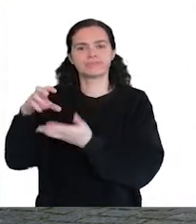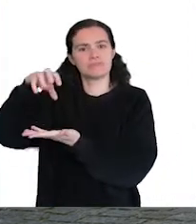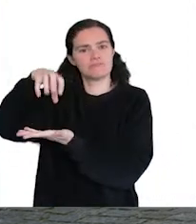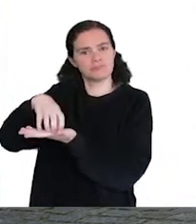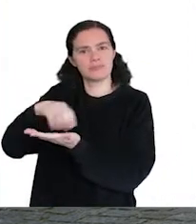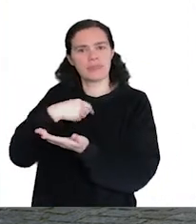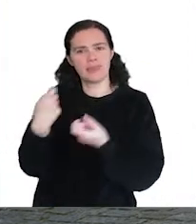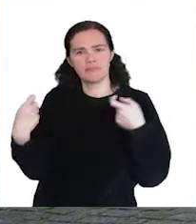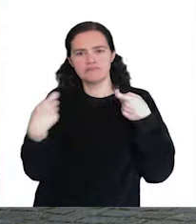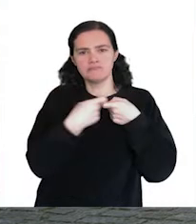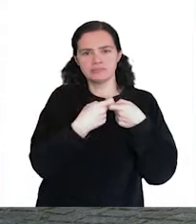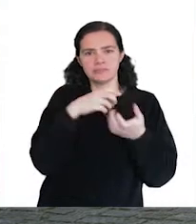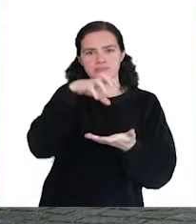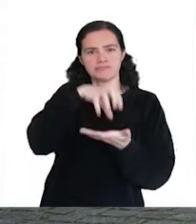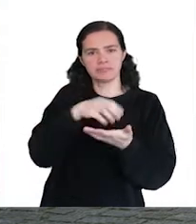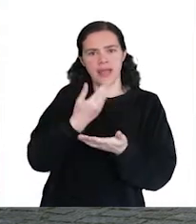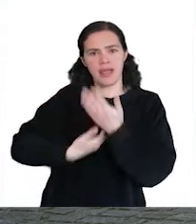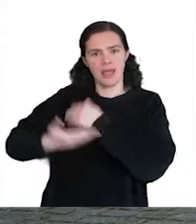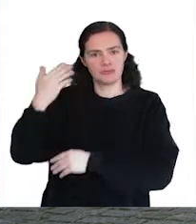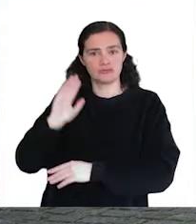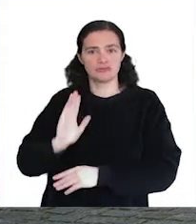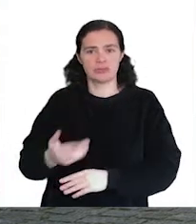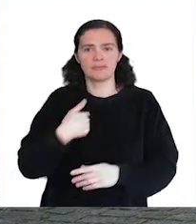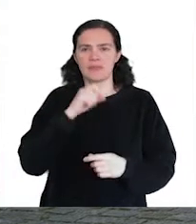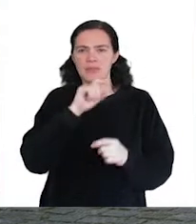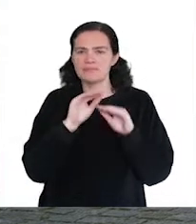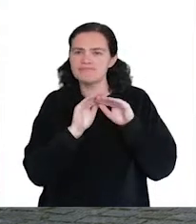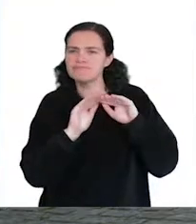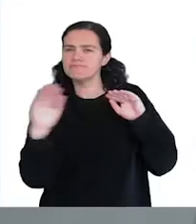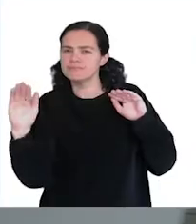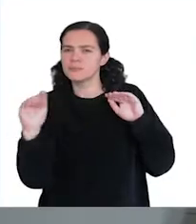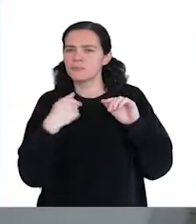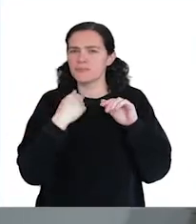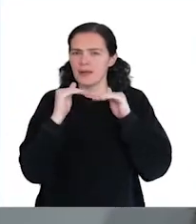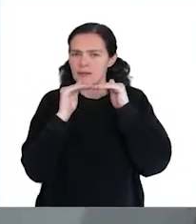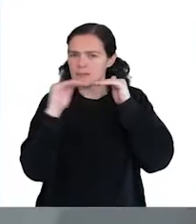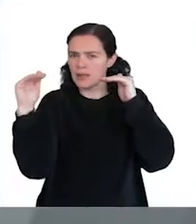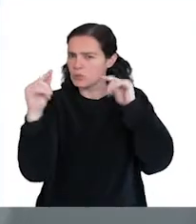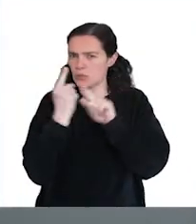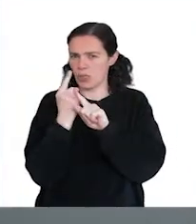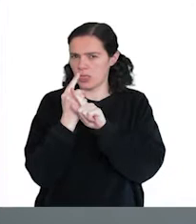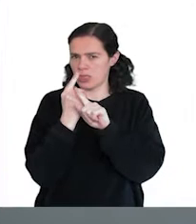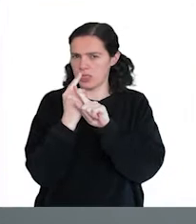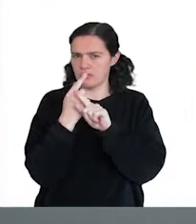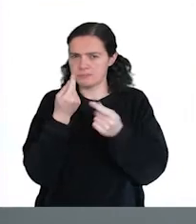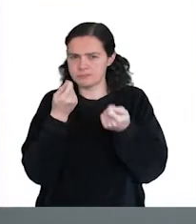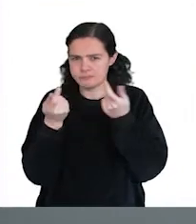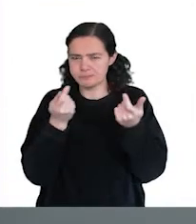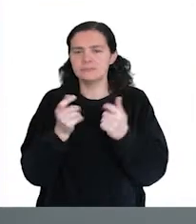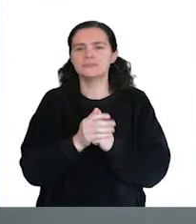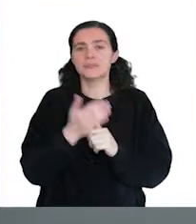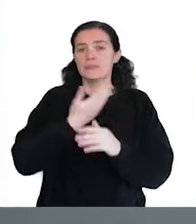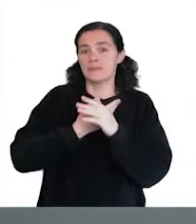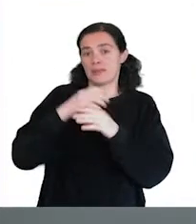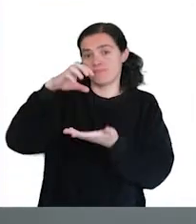edifício existente e que, no fundo, se desenvolve no alinhamento, mantendo também sensivelmente a mesma cota do edifício